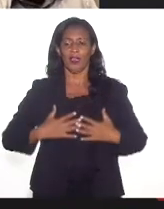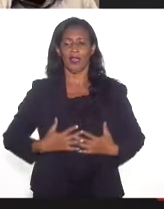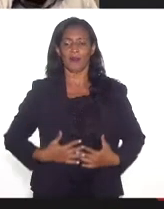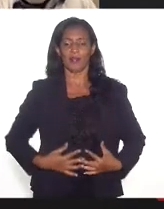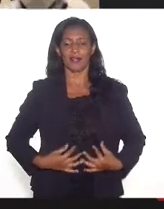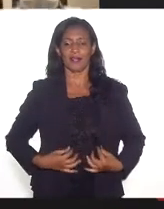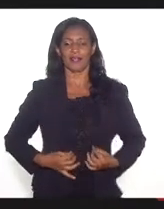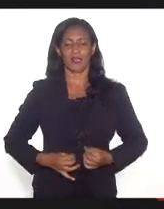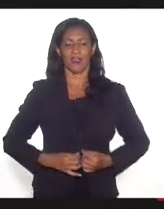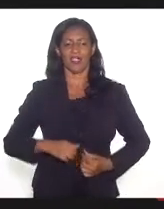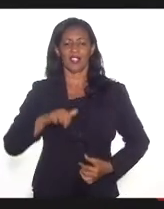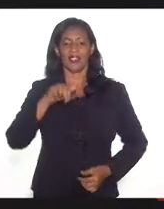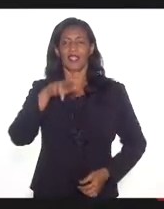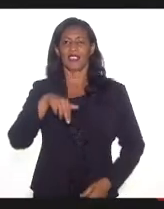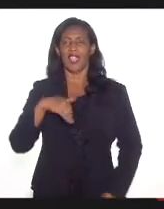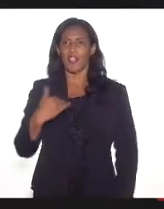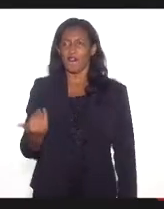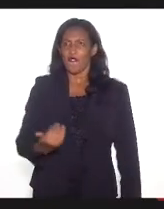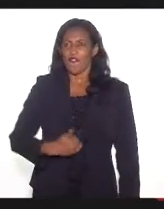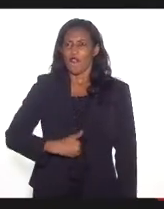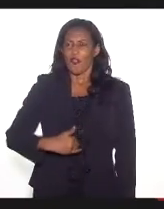Quem tem fome e tem pressa.